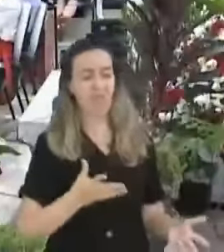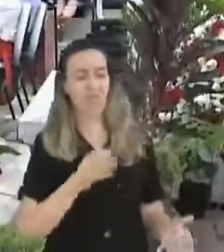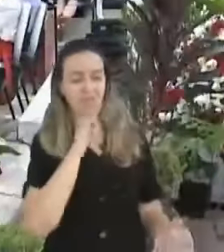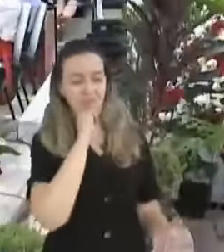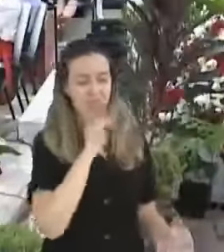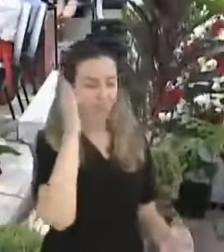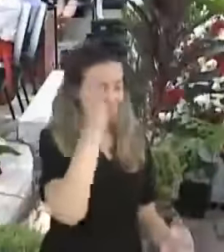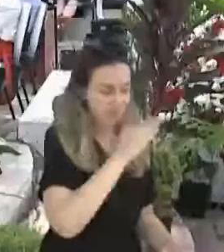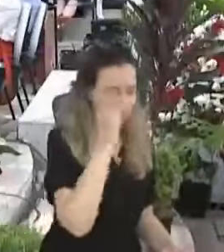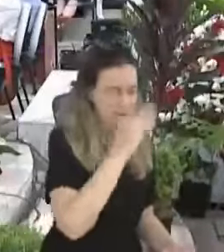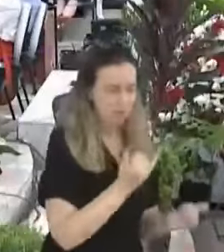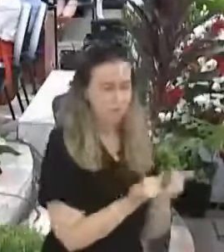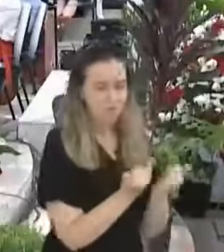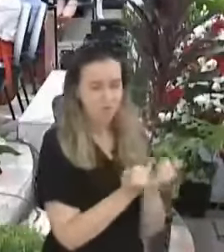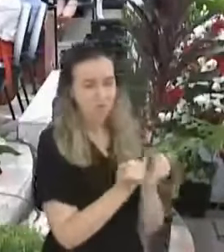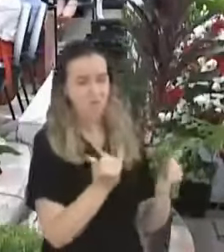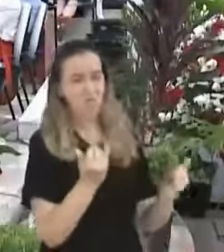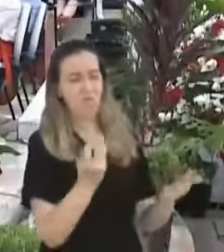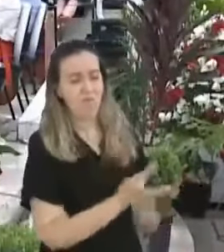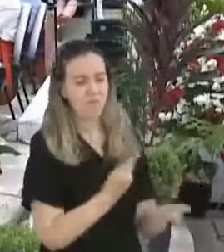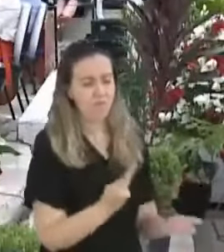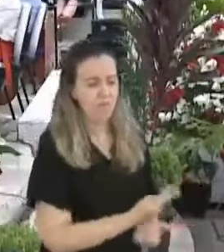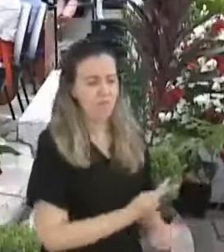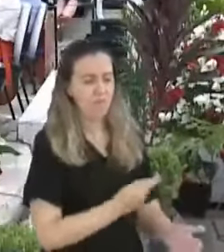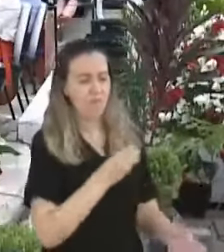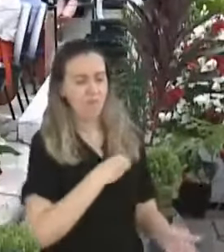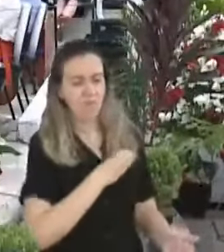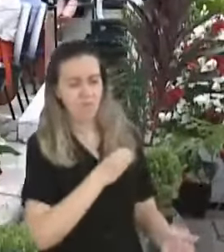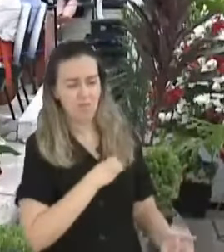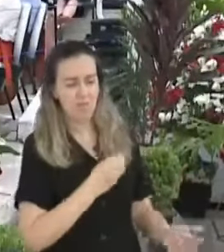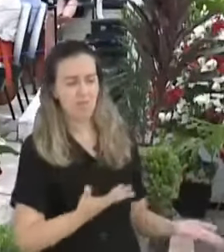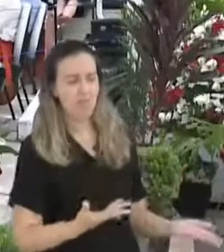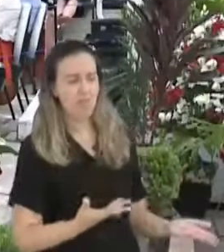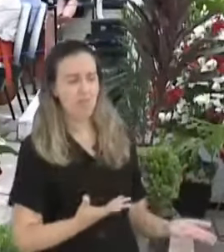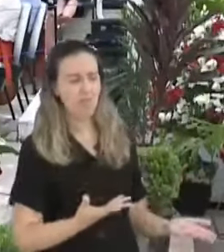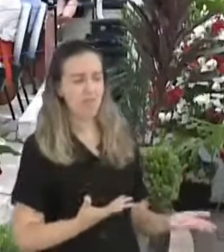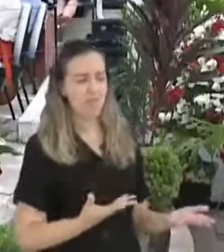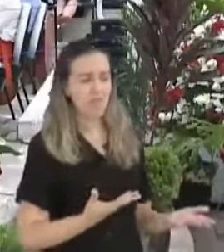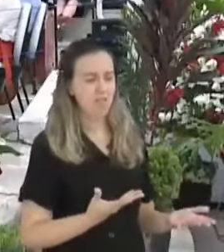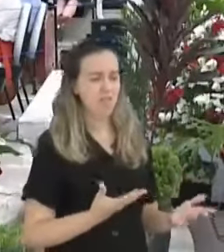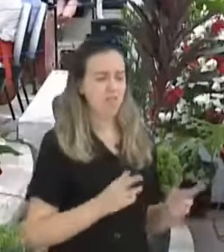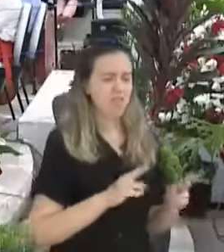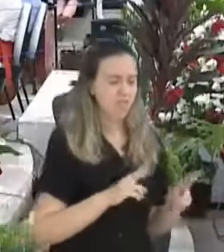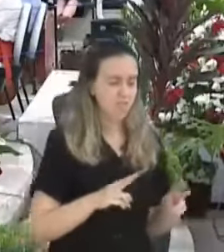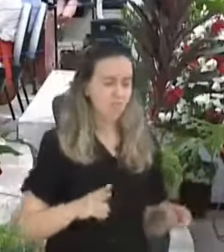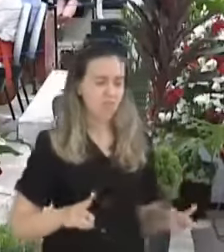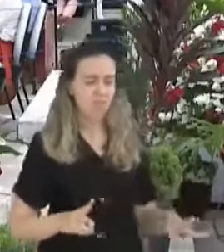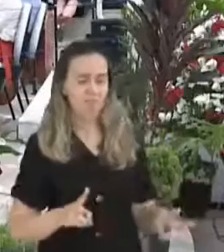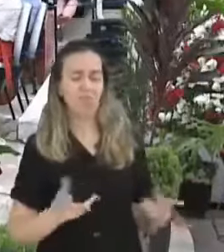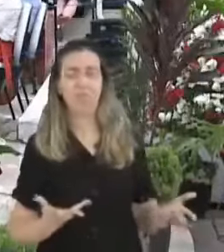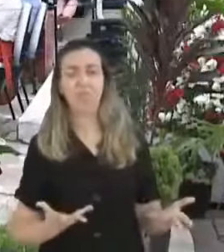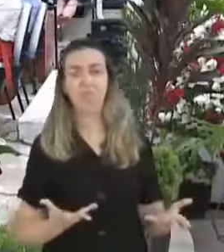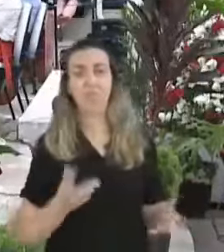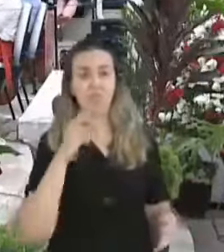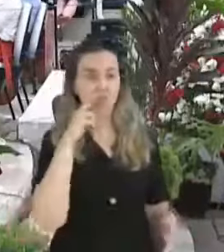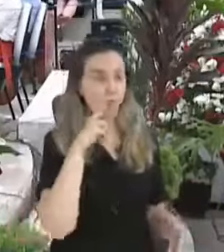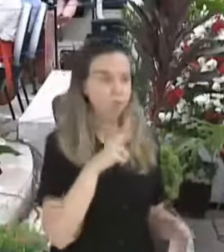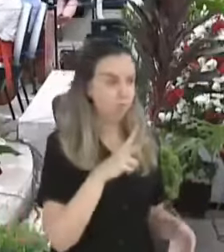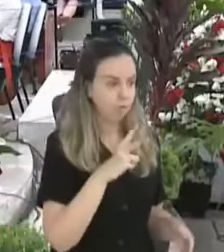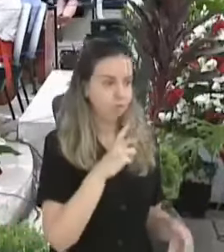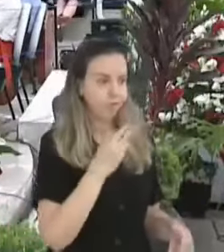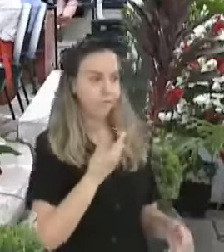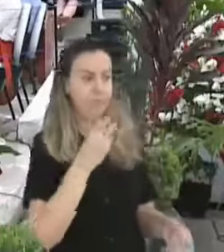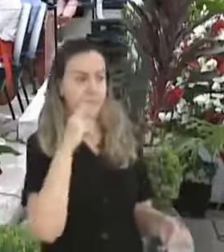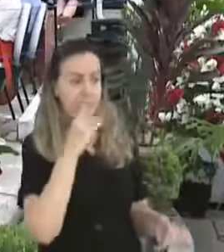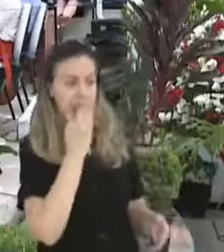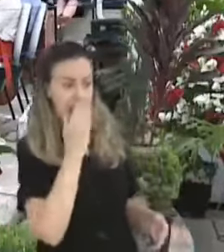boca constantemente. Quantas pessoas não se converteu do seu linguajar, não converteu os seus olhos,